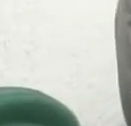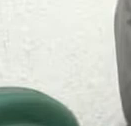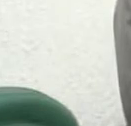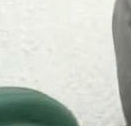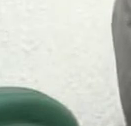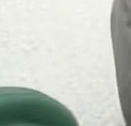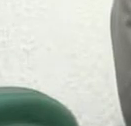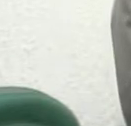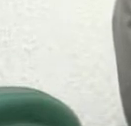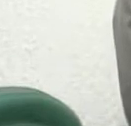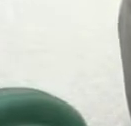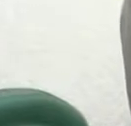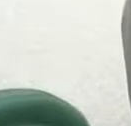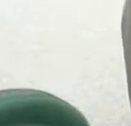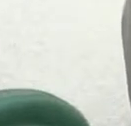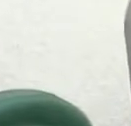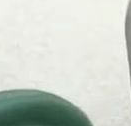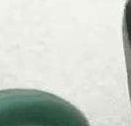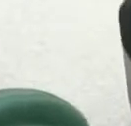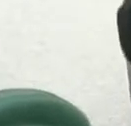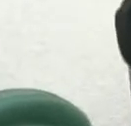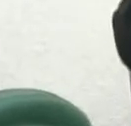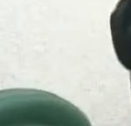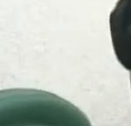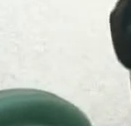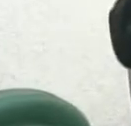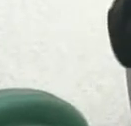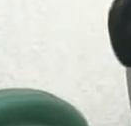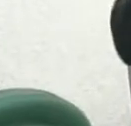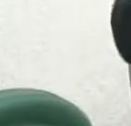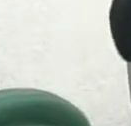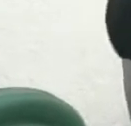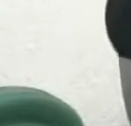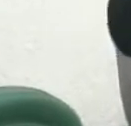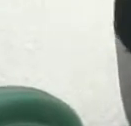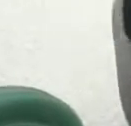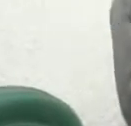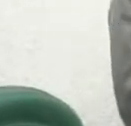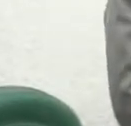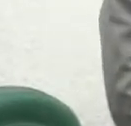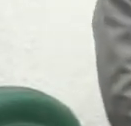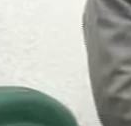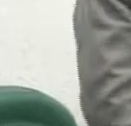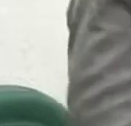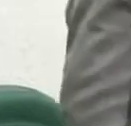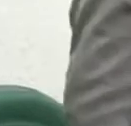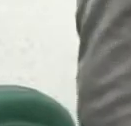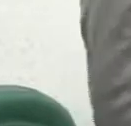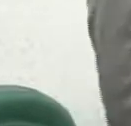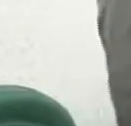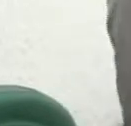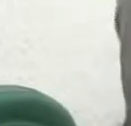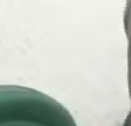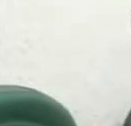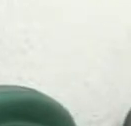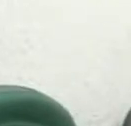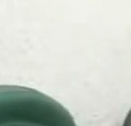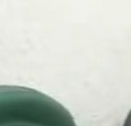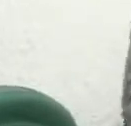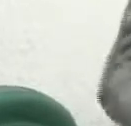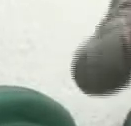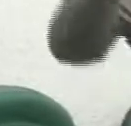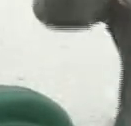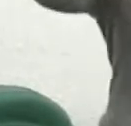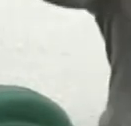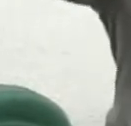ouvir que você pegue na mão do seu irmão que está do lado falam fazer uma corrente de oração nessa noite pro da